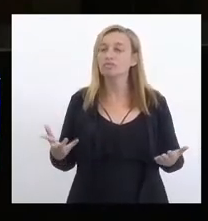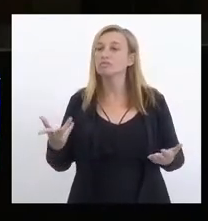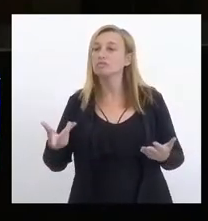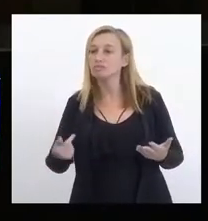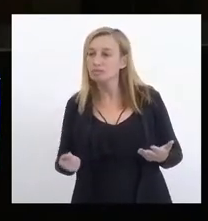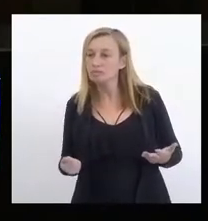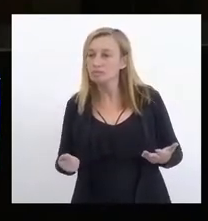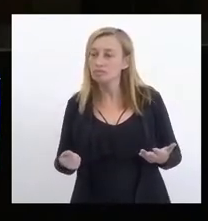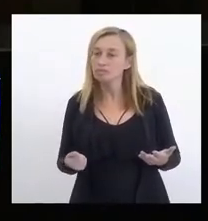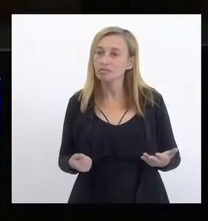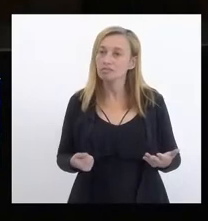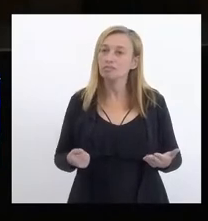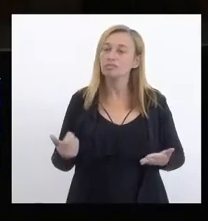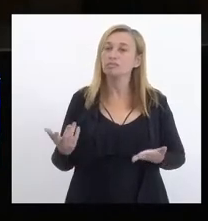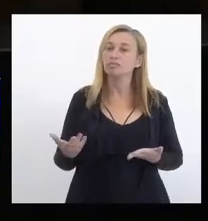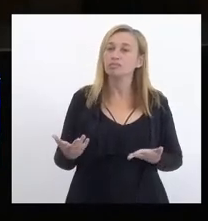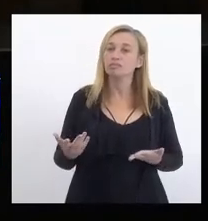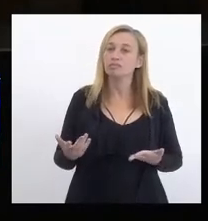qualificados para servir às